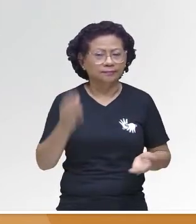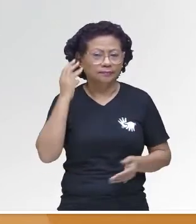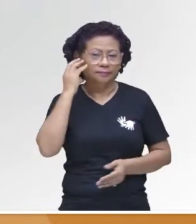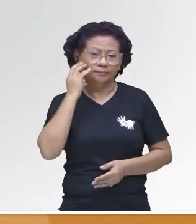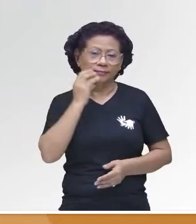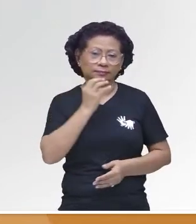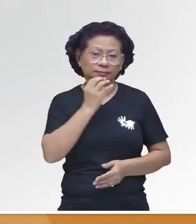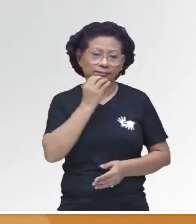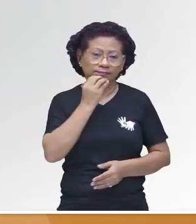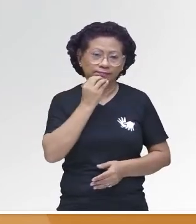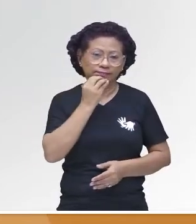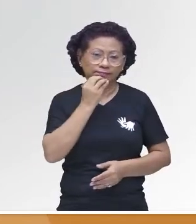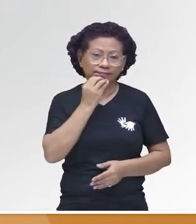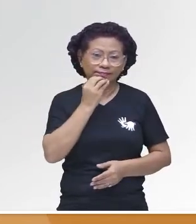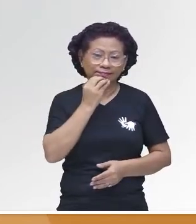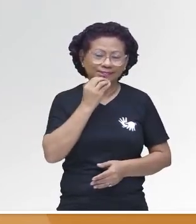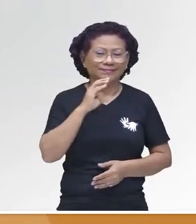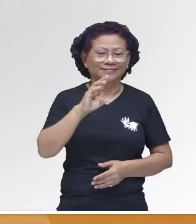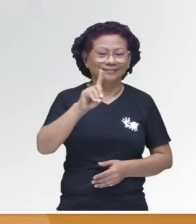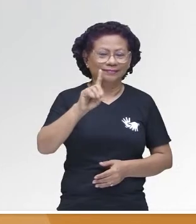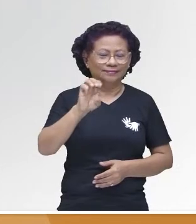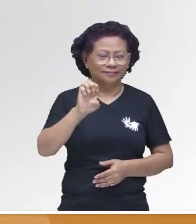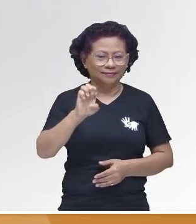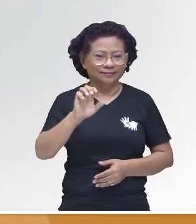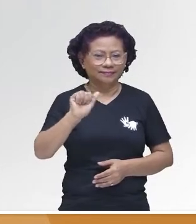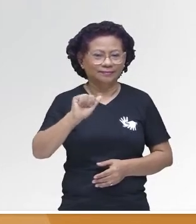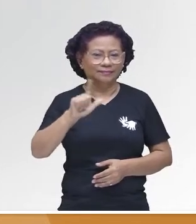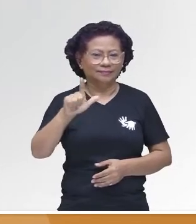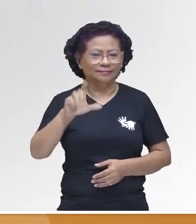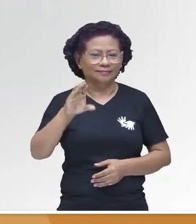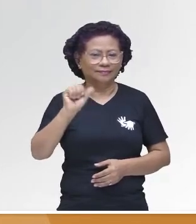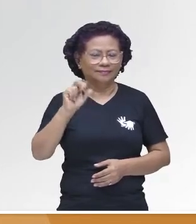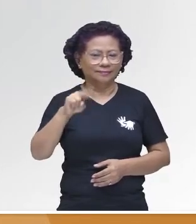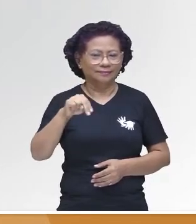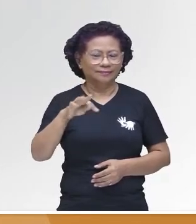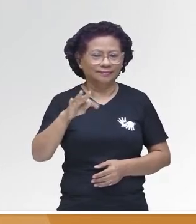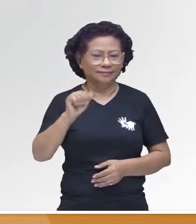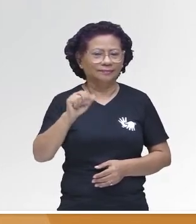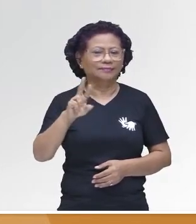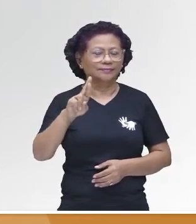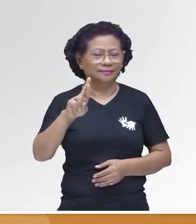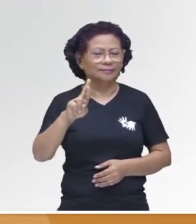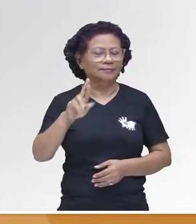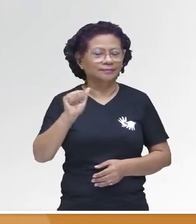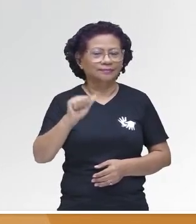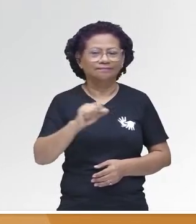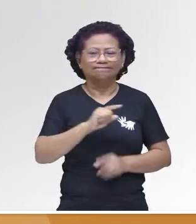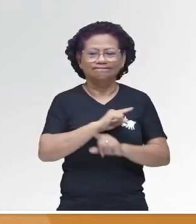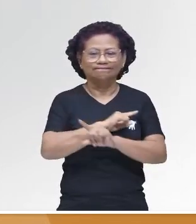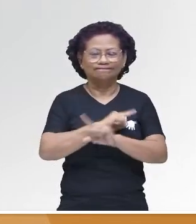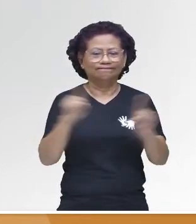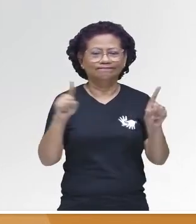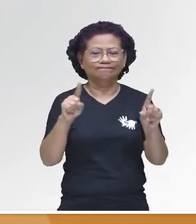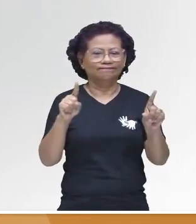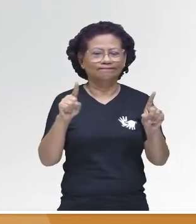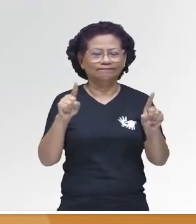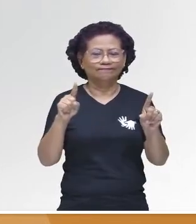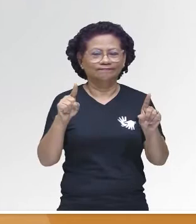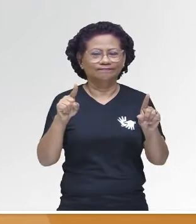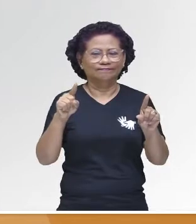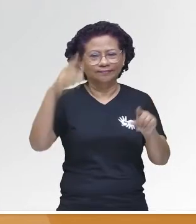não poderia assumir o trono, isso que tinha 5 anos de idade. Aí a gente tem um problema, quem vai assumir?